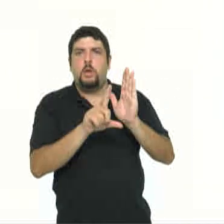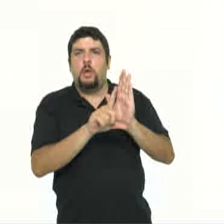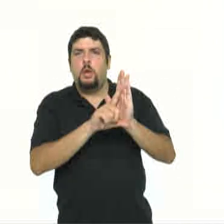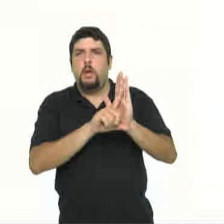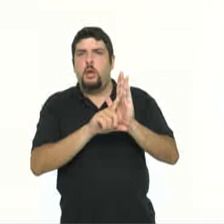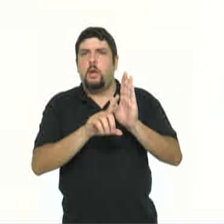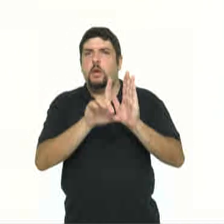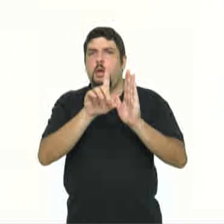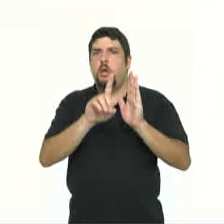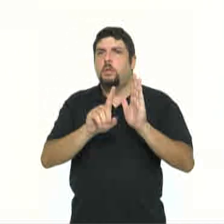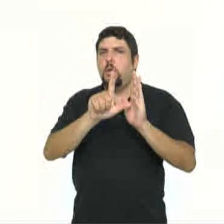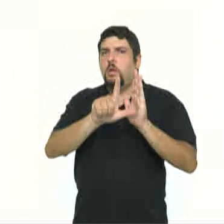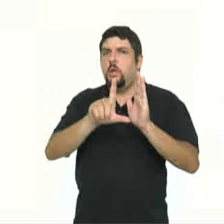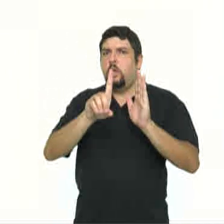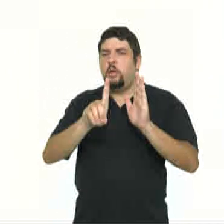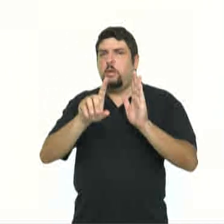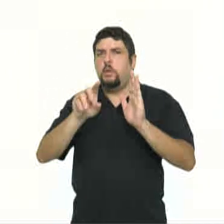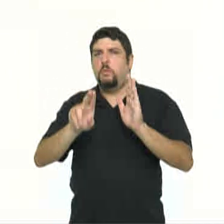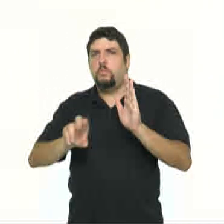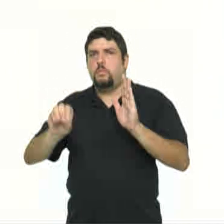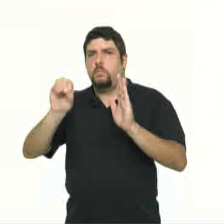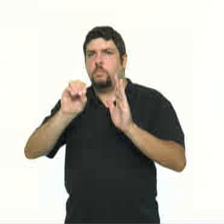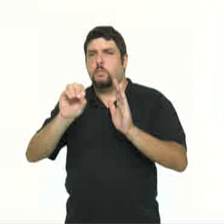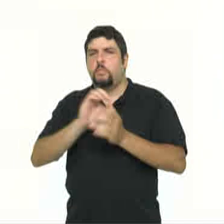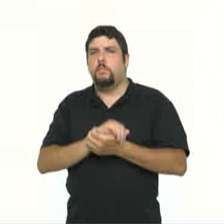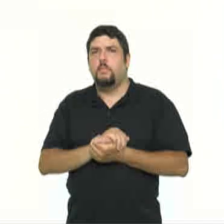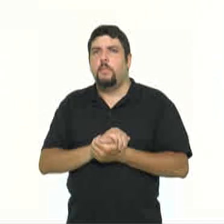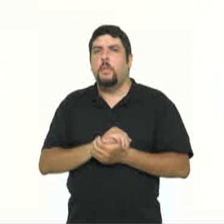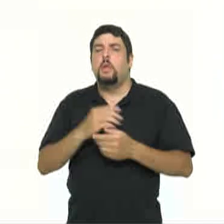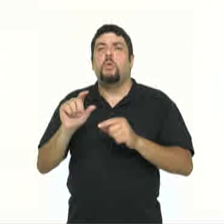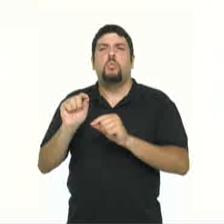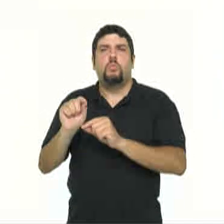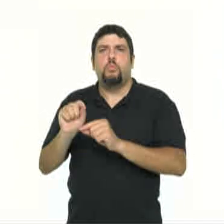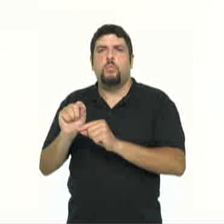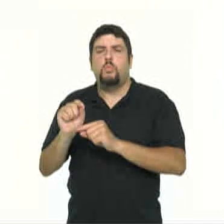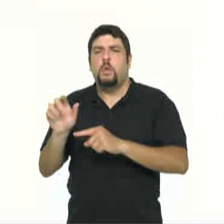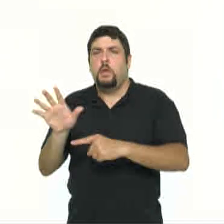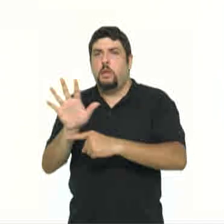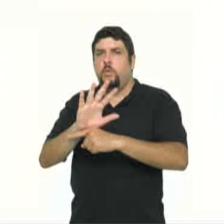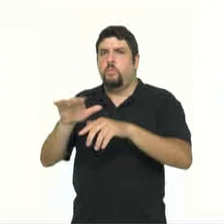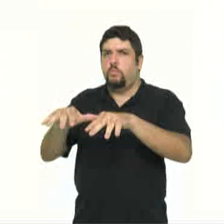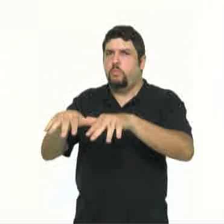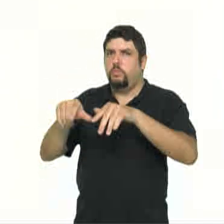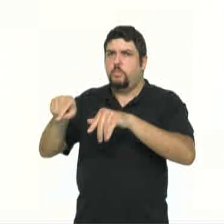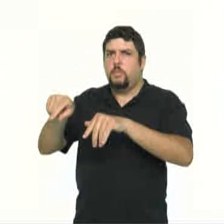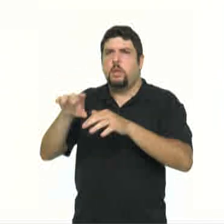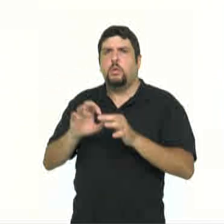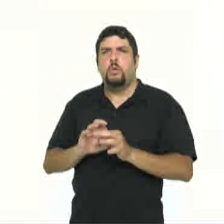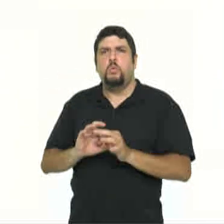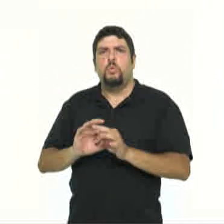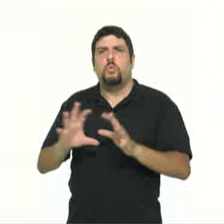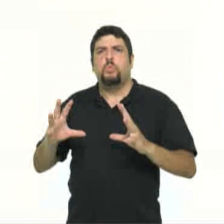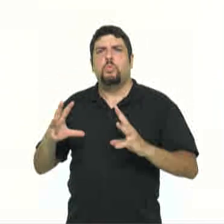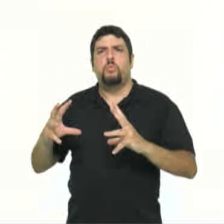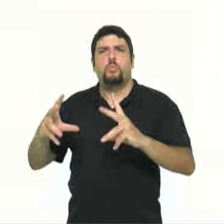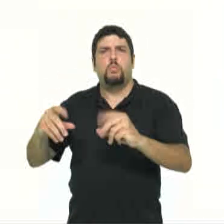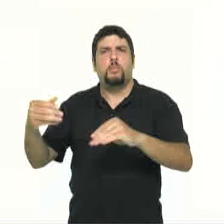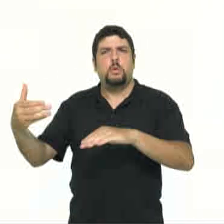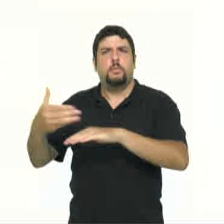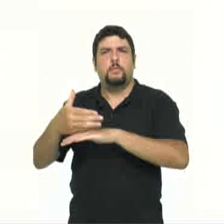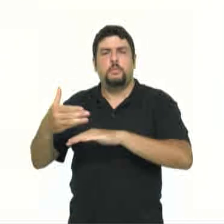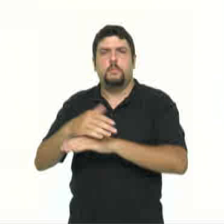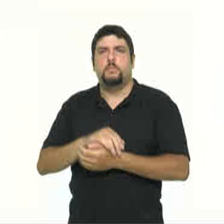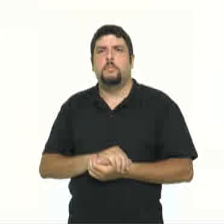Orçamentárias, com o intuito de descentralizar o acesso à arte. Cabe às instituições